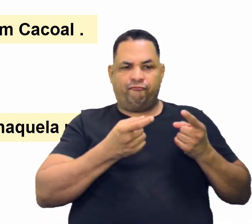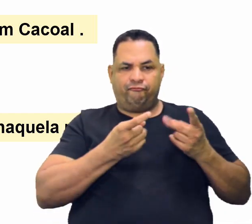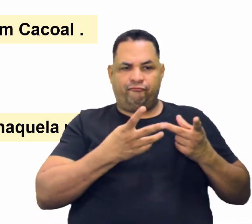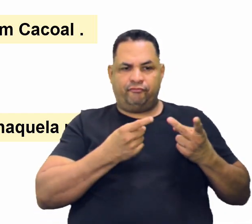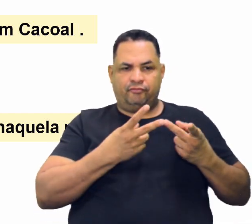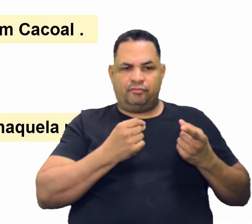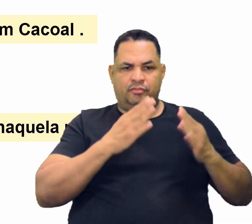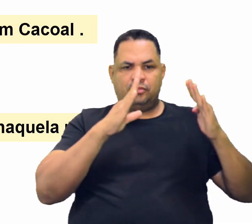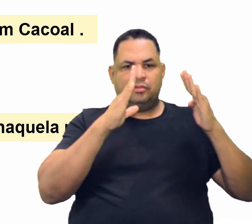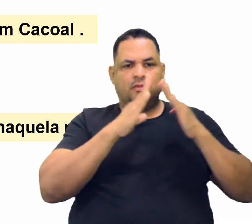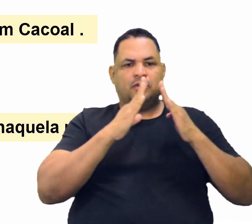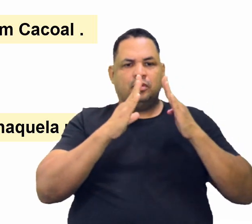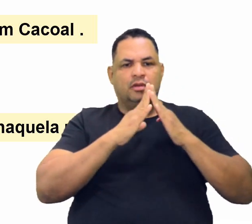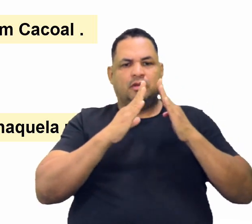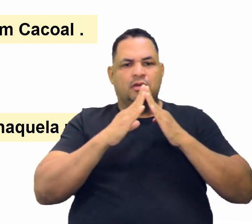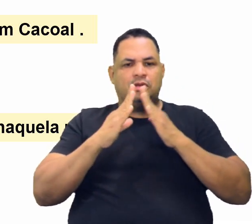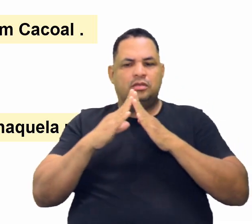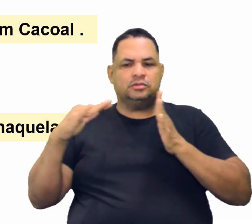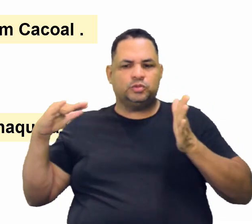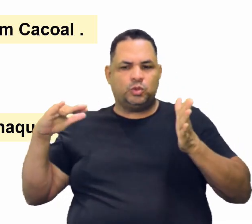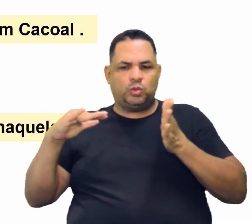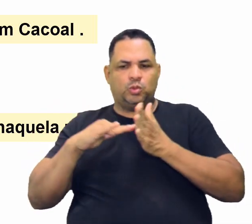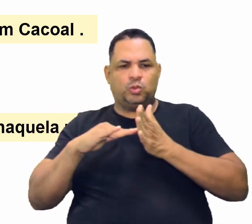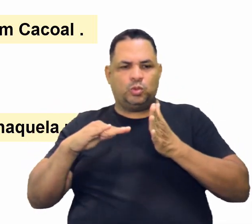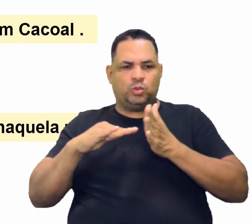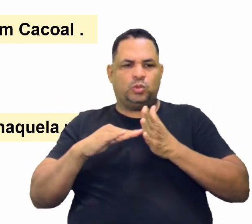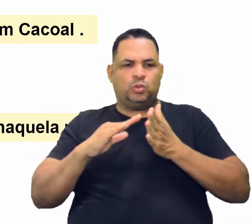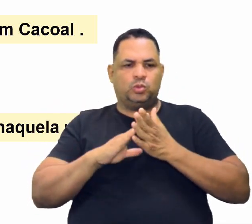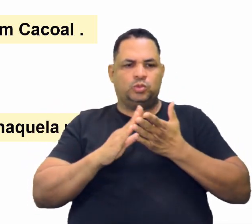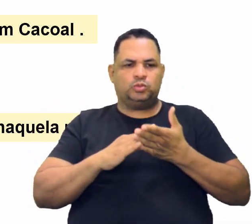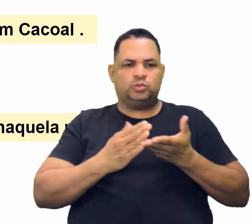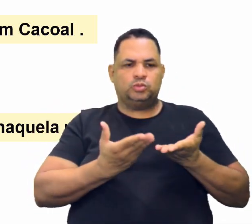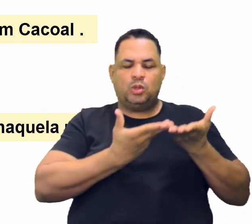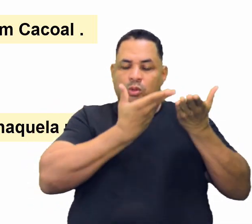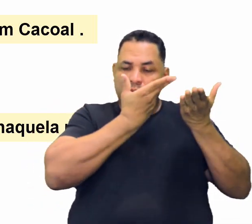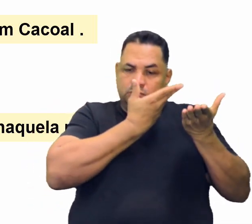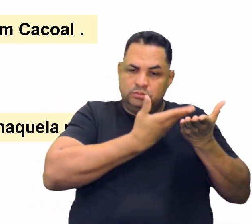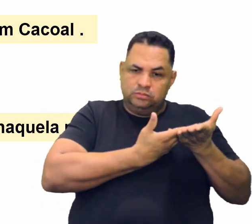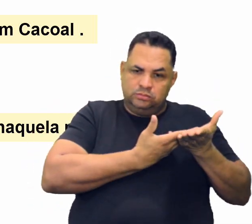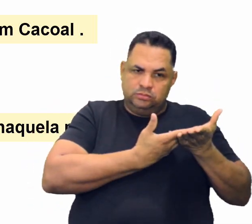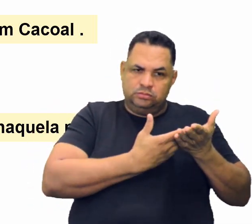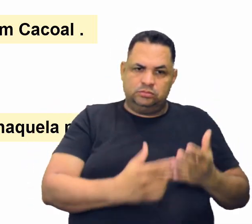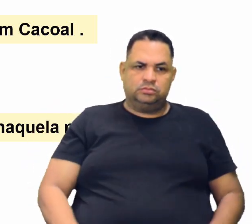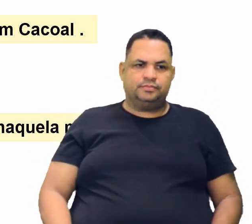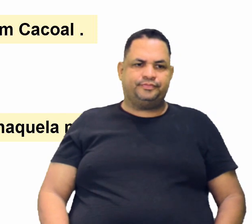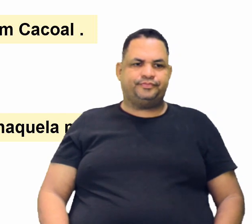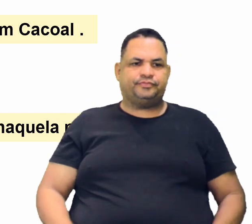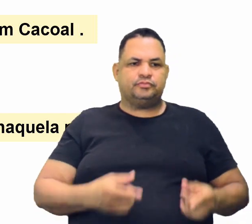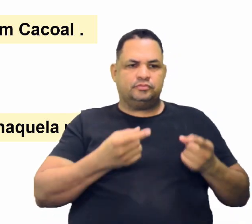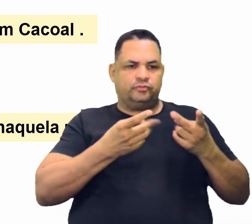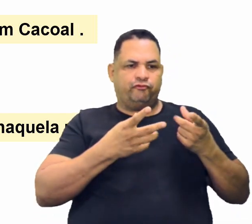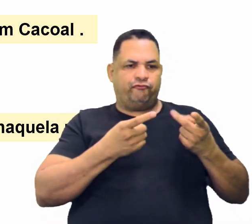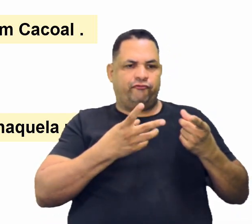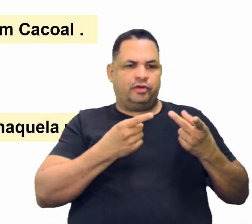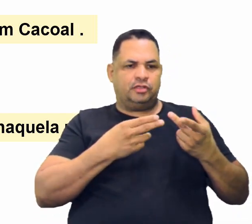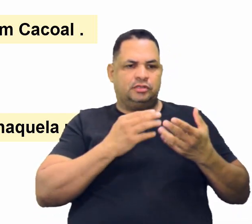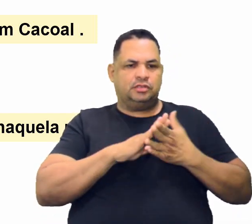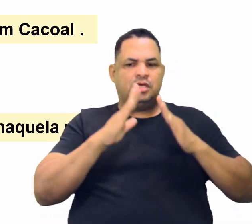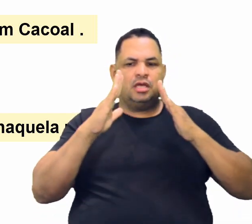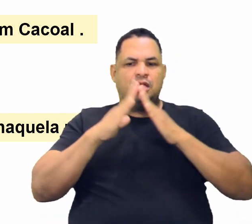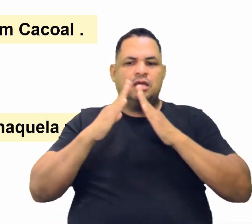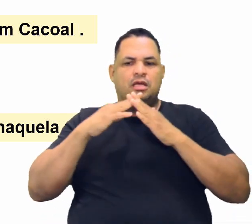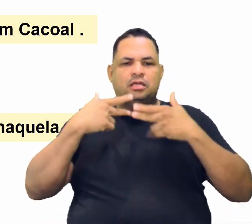Vende-se casa no condomínio fechado de um dormitório. Olha só, vendem-se